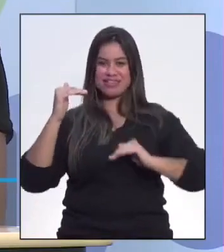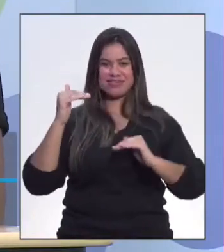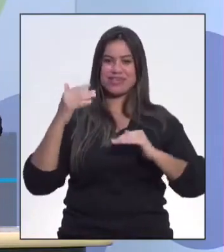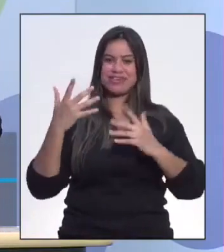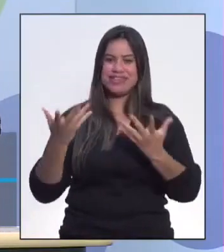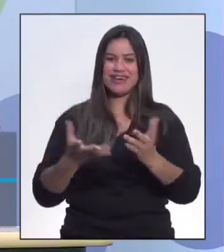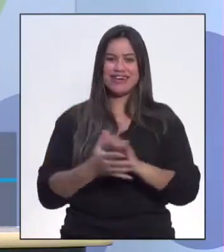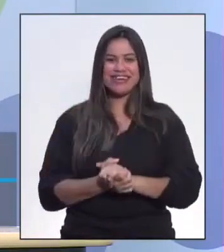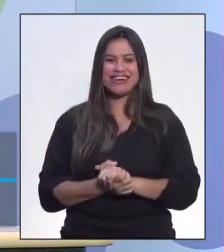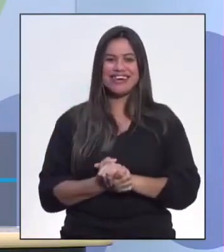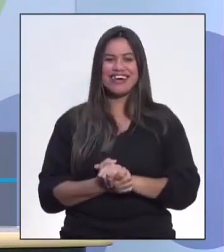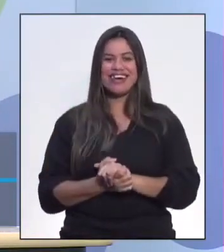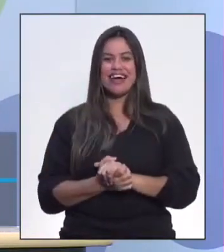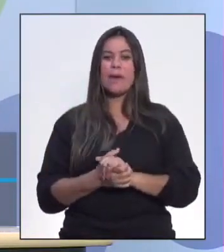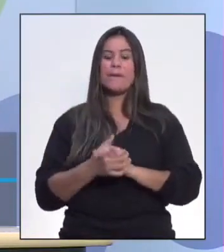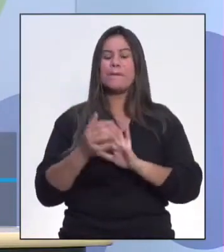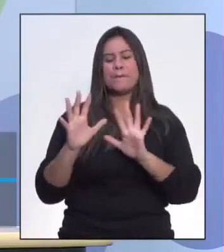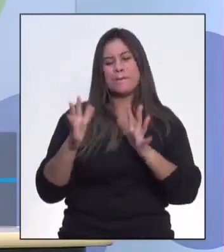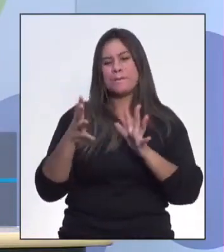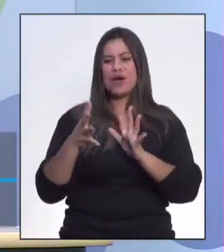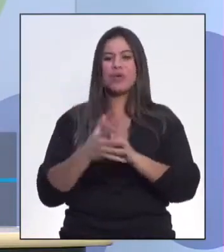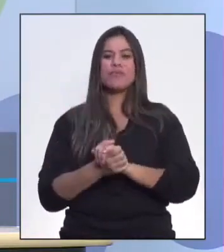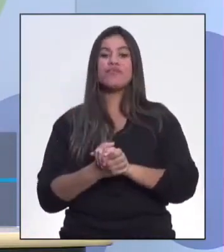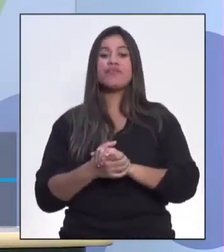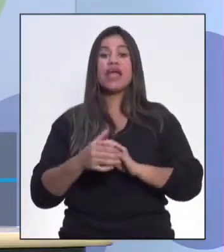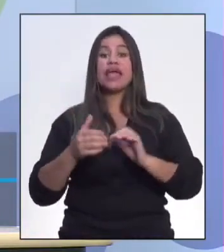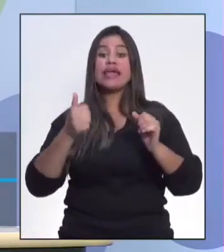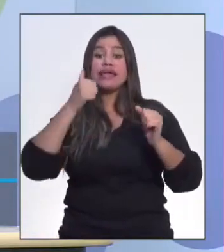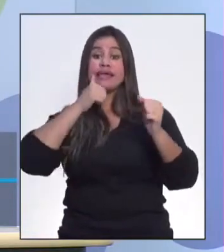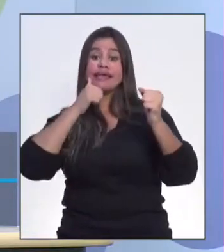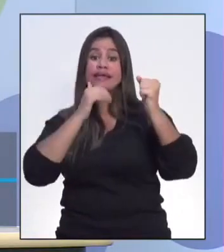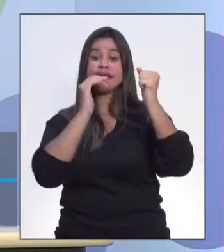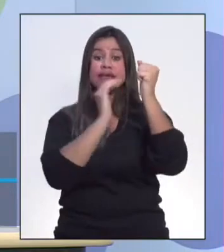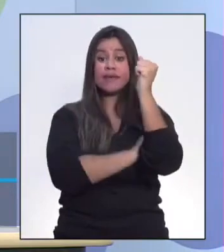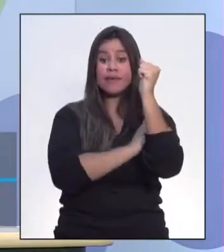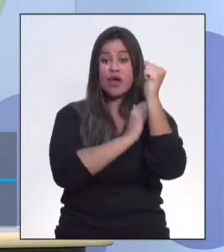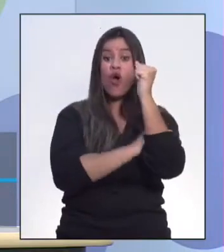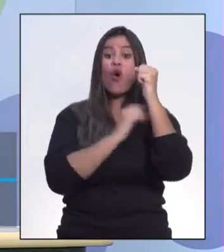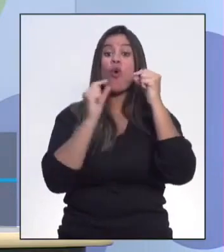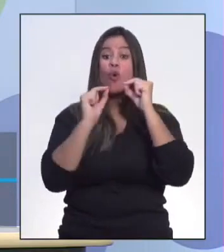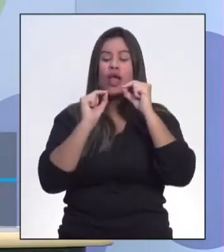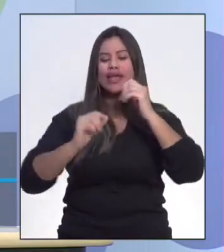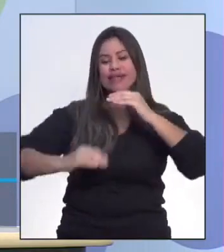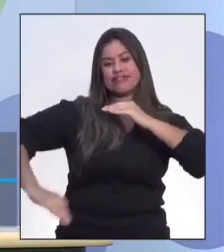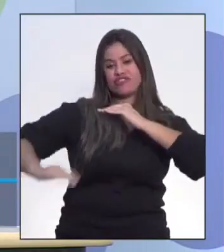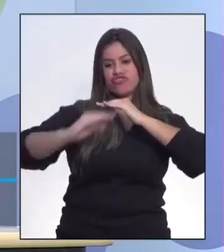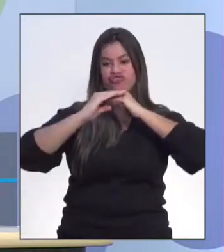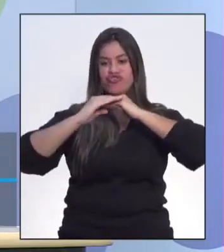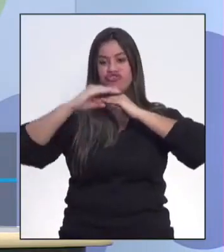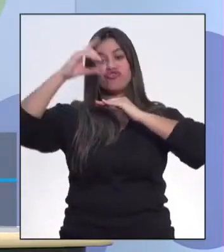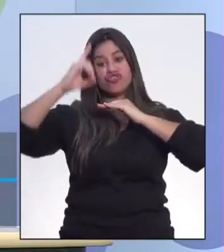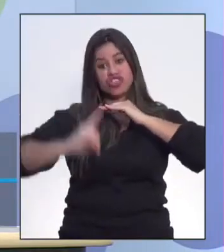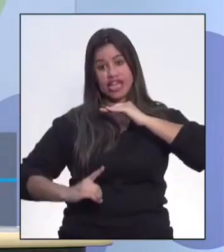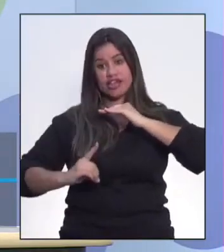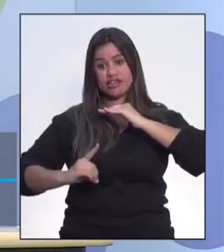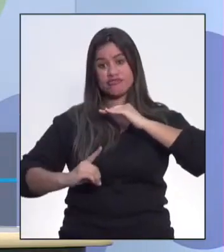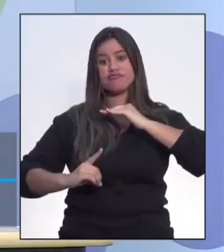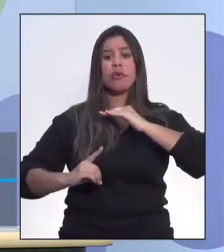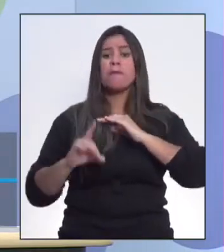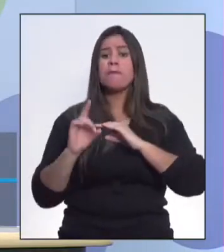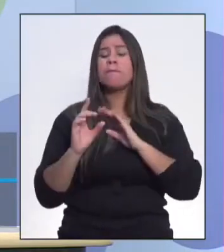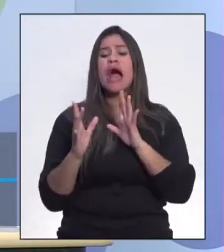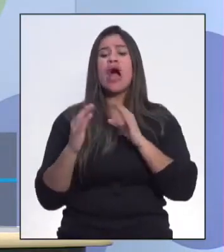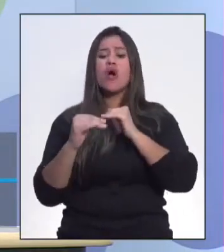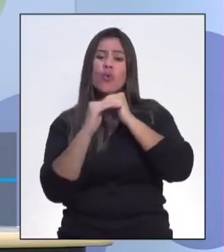o homem superior, vamos dizer assim. E o feminismo é a busca por igualdade de direitos, mas não só igualdade de direitos, mas